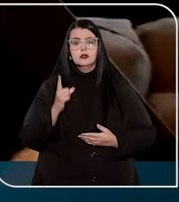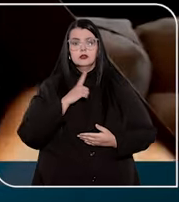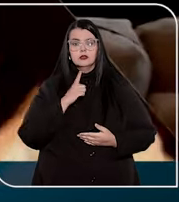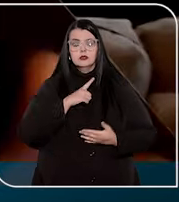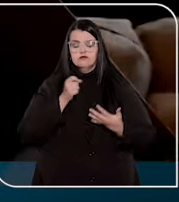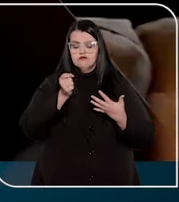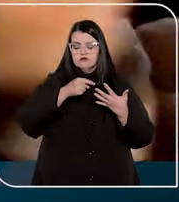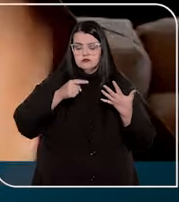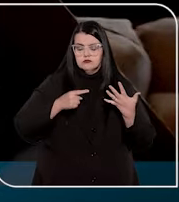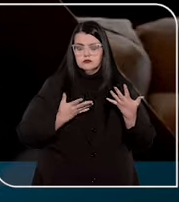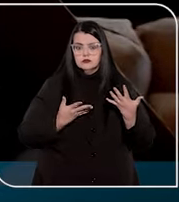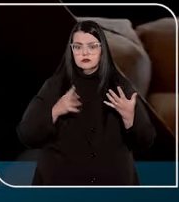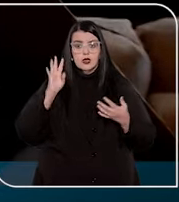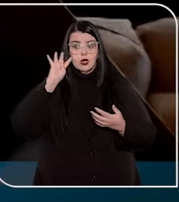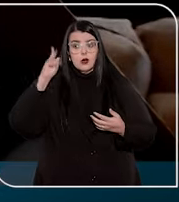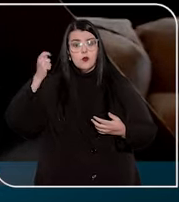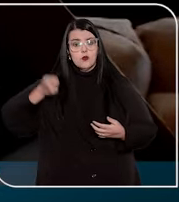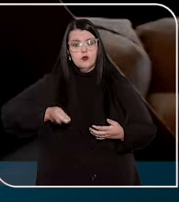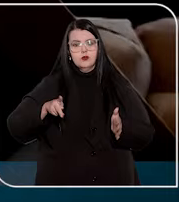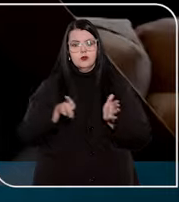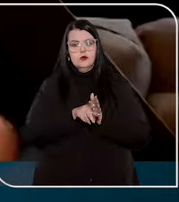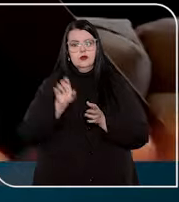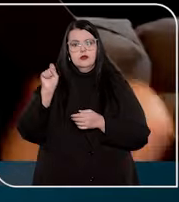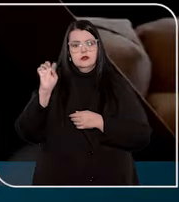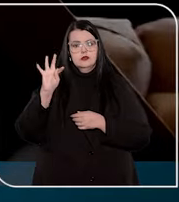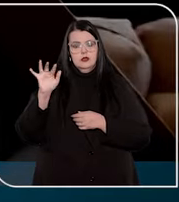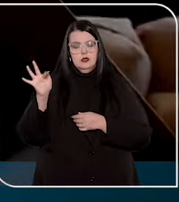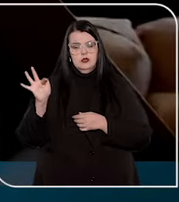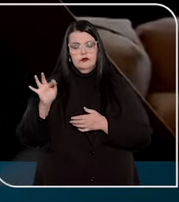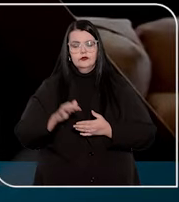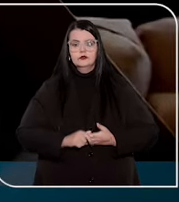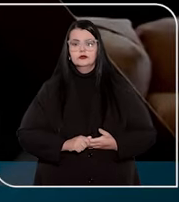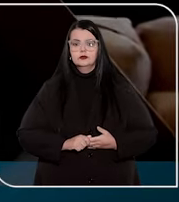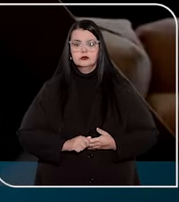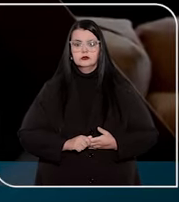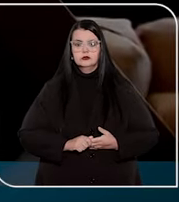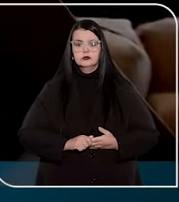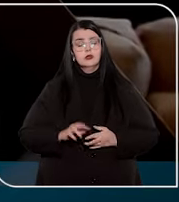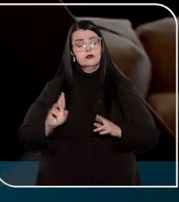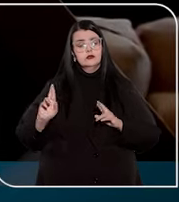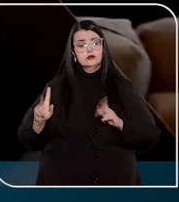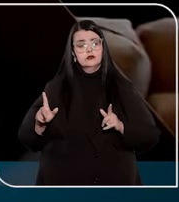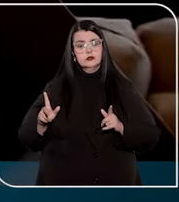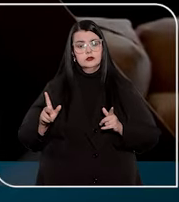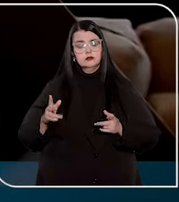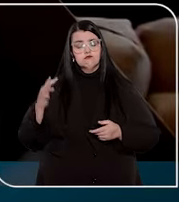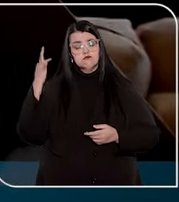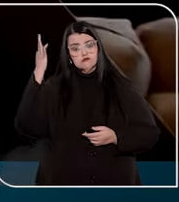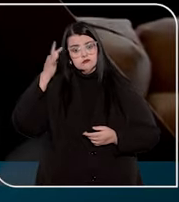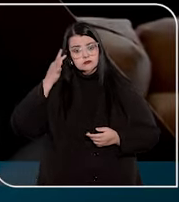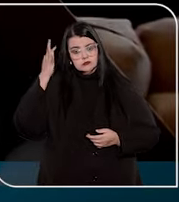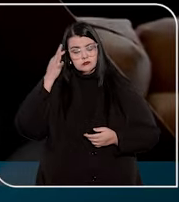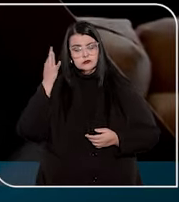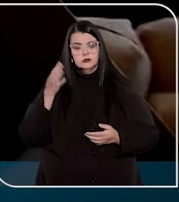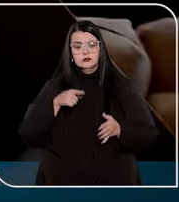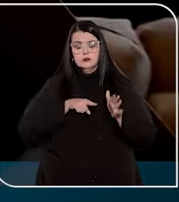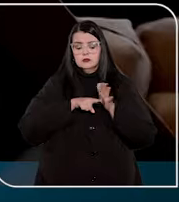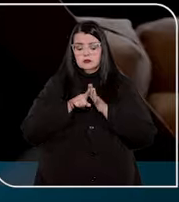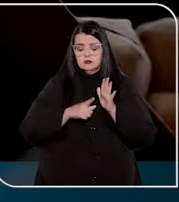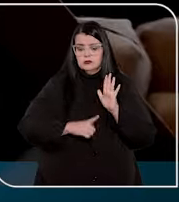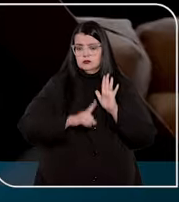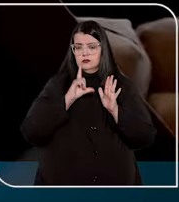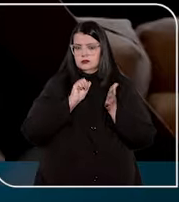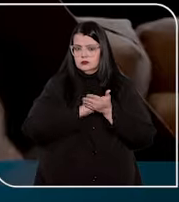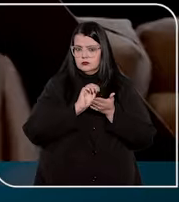dos acórdãos proferidos já pelo Superior Tribunal de Justiça. Essa que é a diferença. Mas em tese, né, o pré-questionamento em